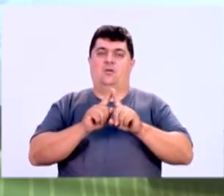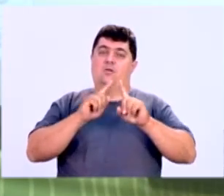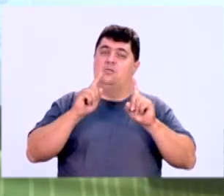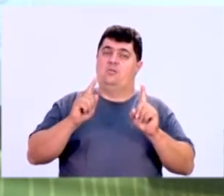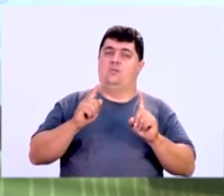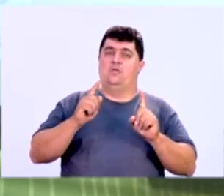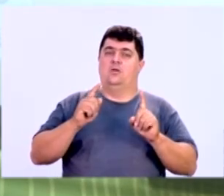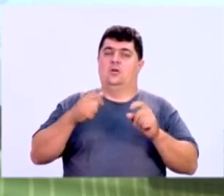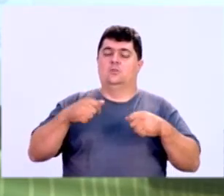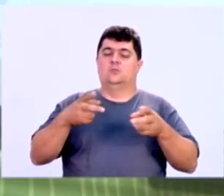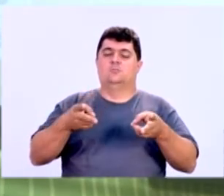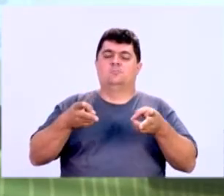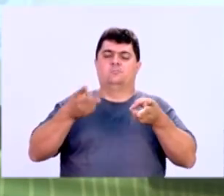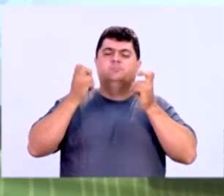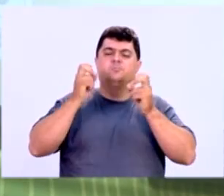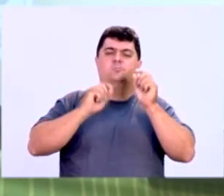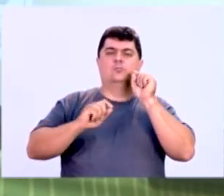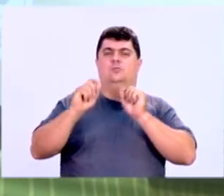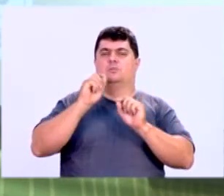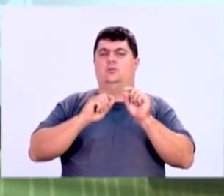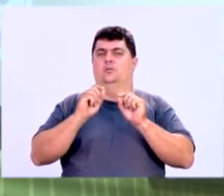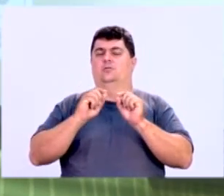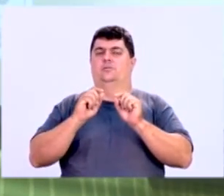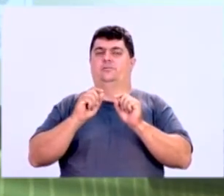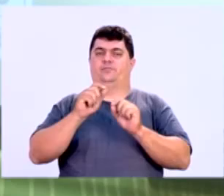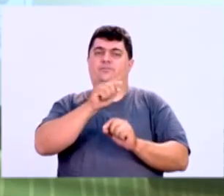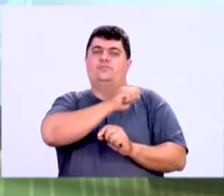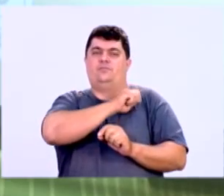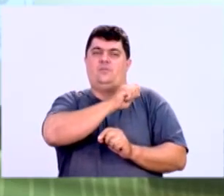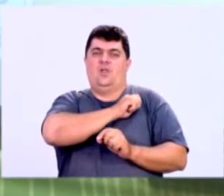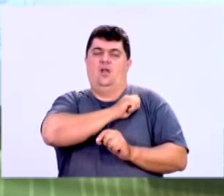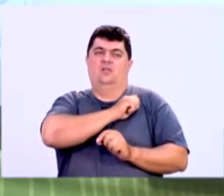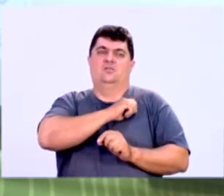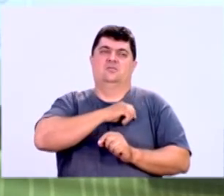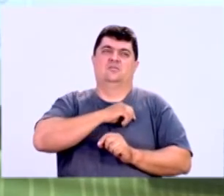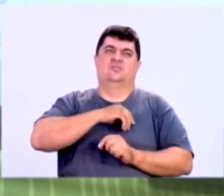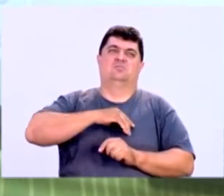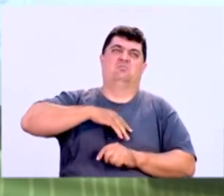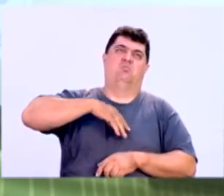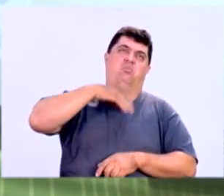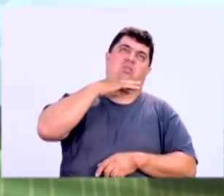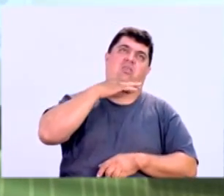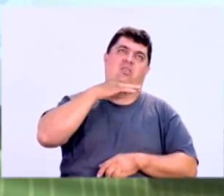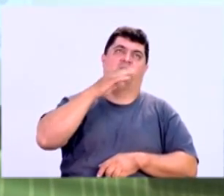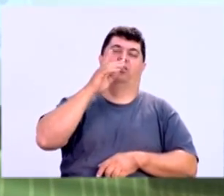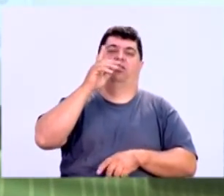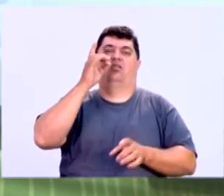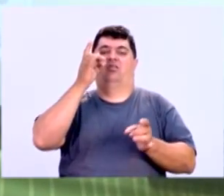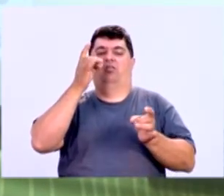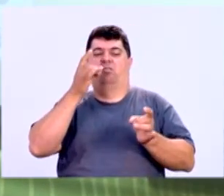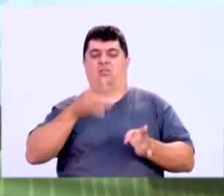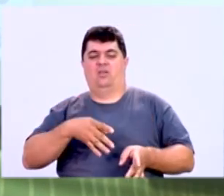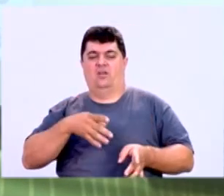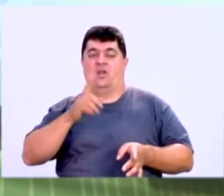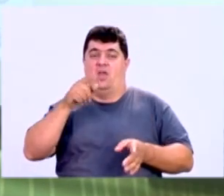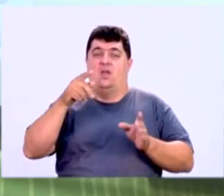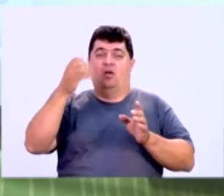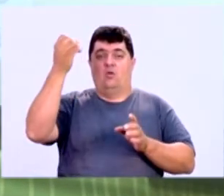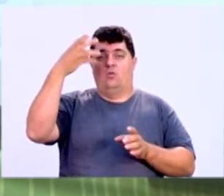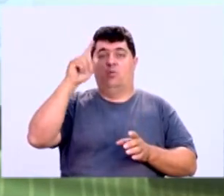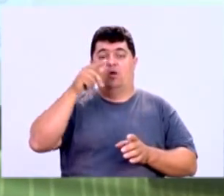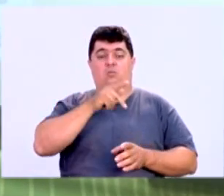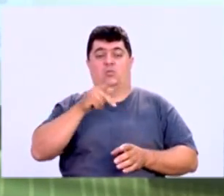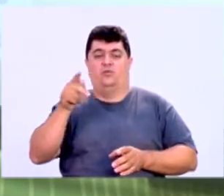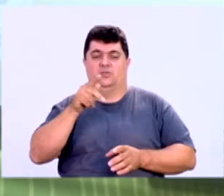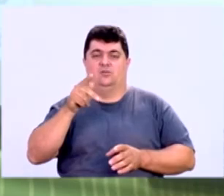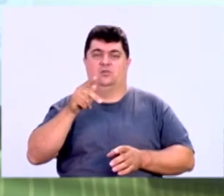perceber que um dos motivos que fazem com que os alunos se desmotivem em sala de aula é justamente a forma como a gente trabalha o